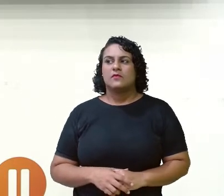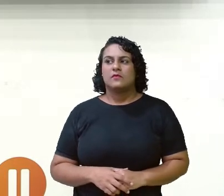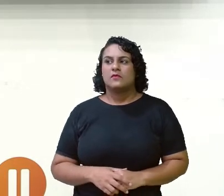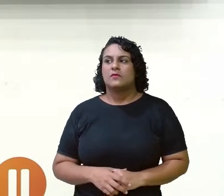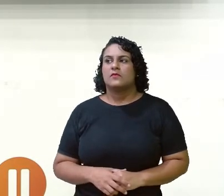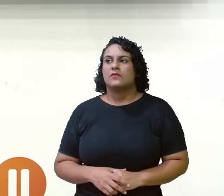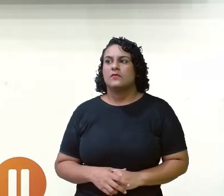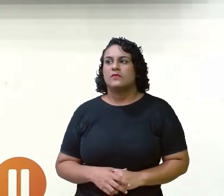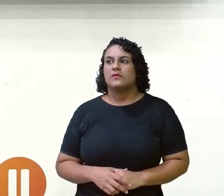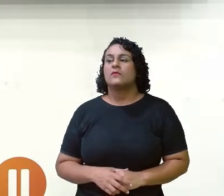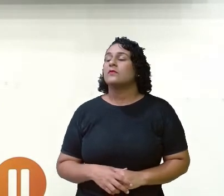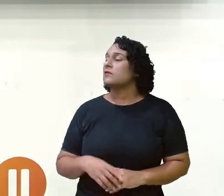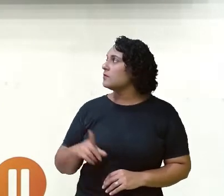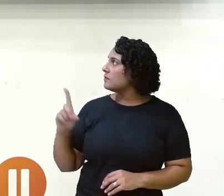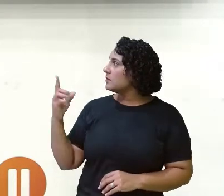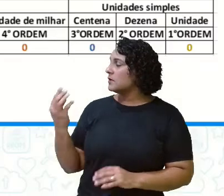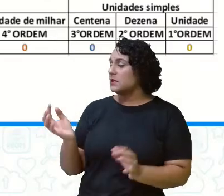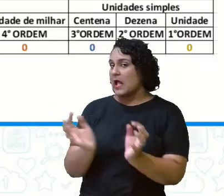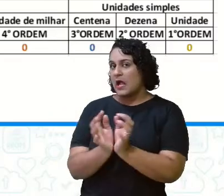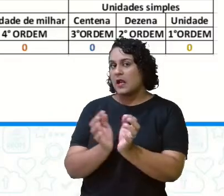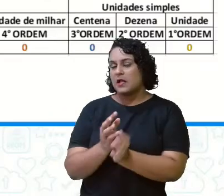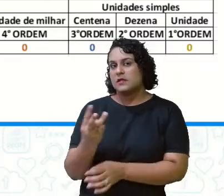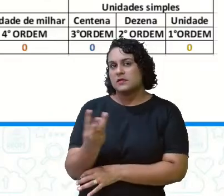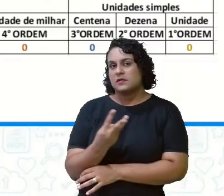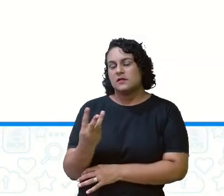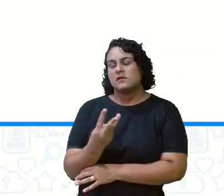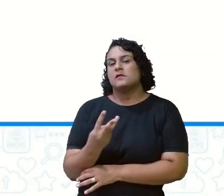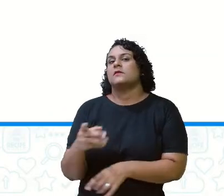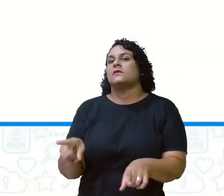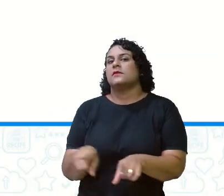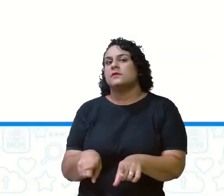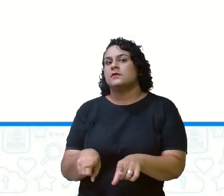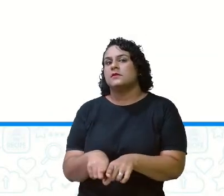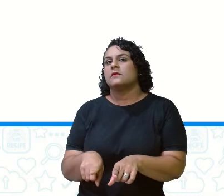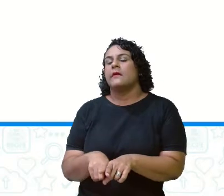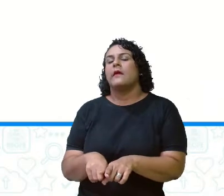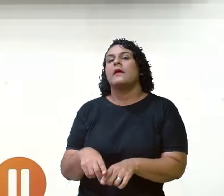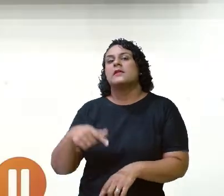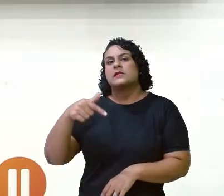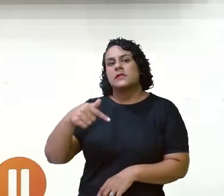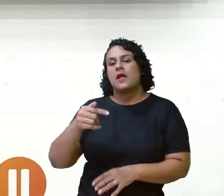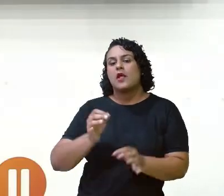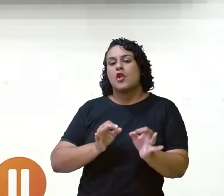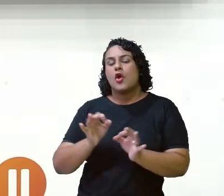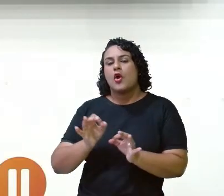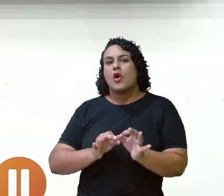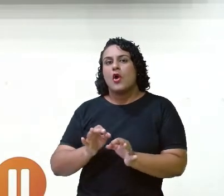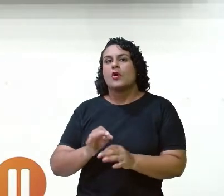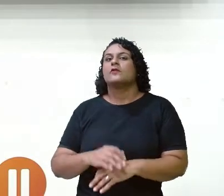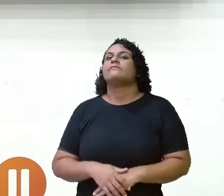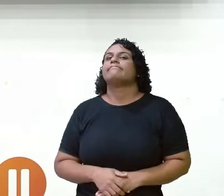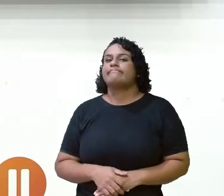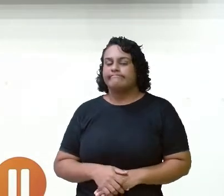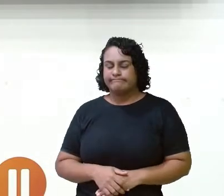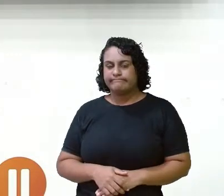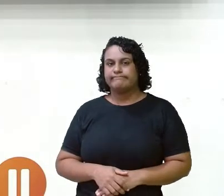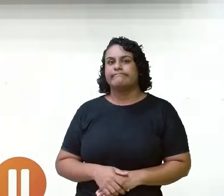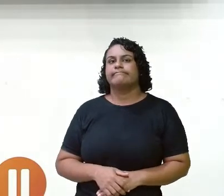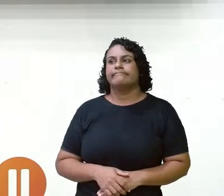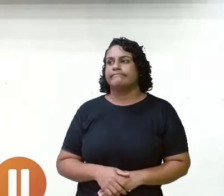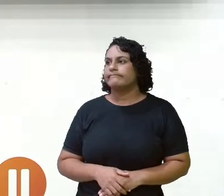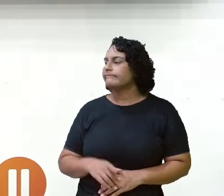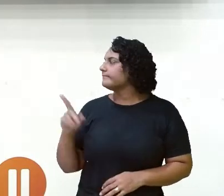Posso dizer que ele está na terceira classe e possui 7 ordens. Decomposição simples,